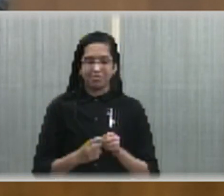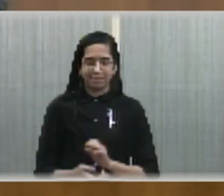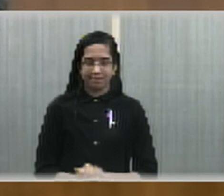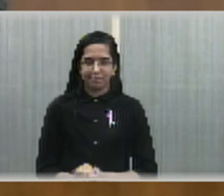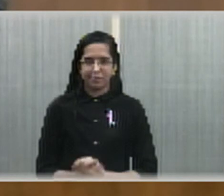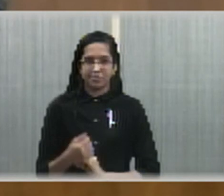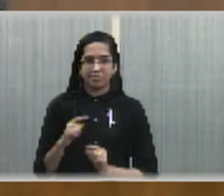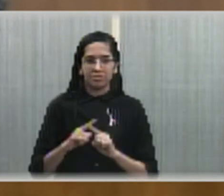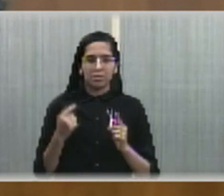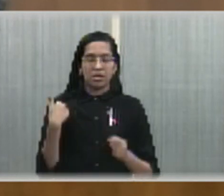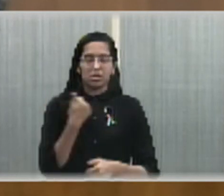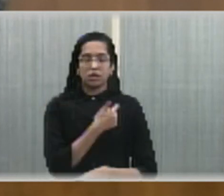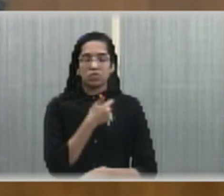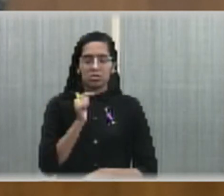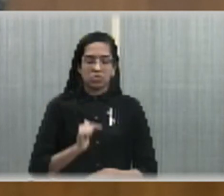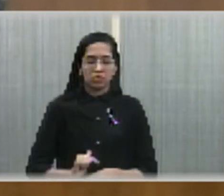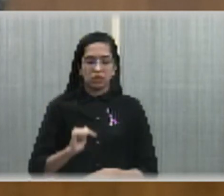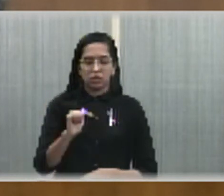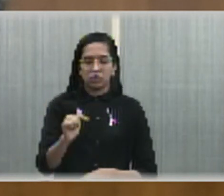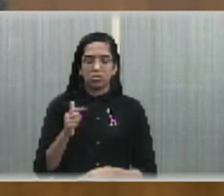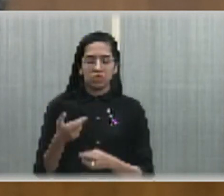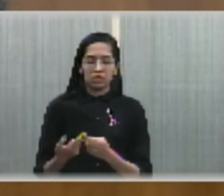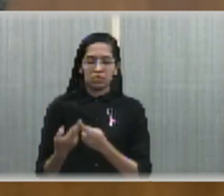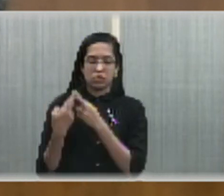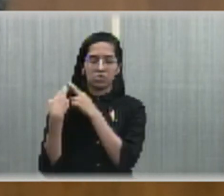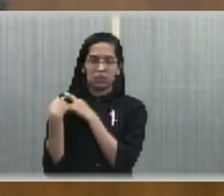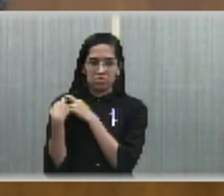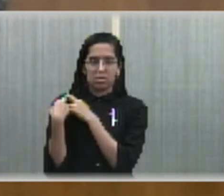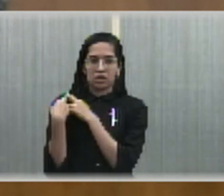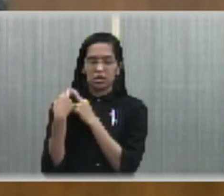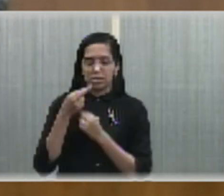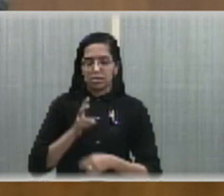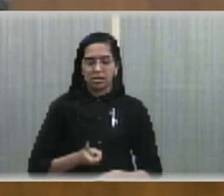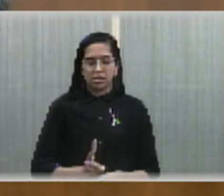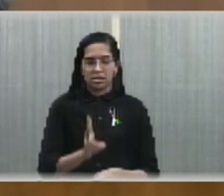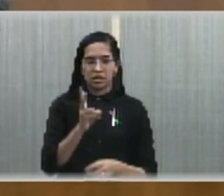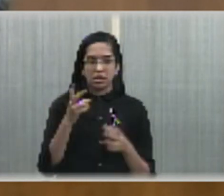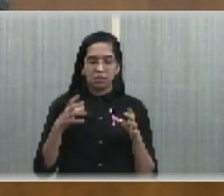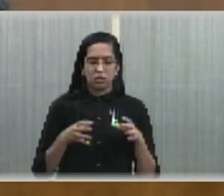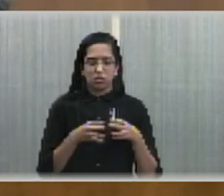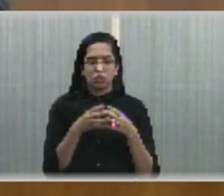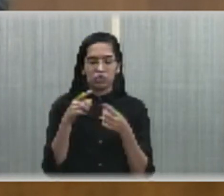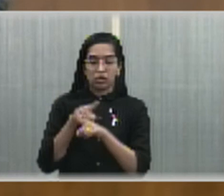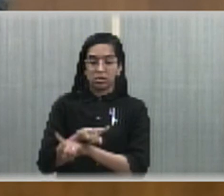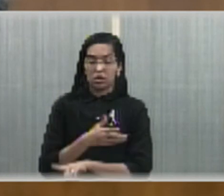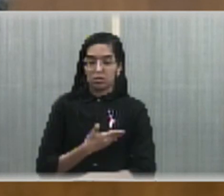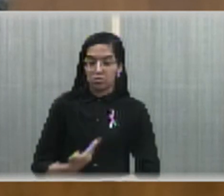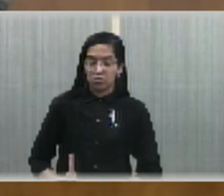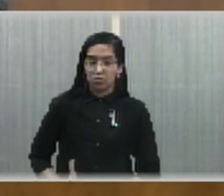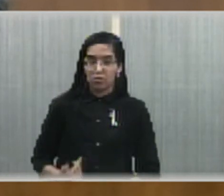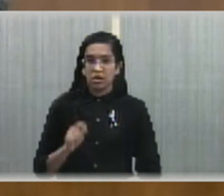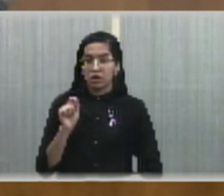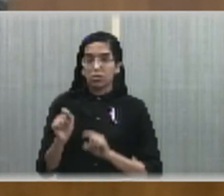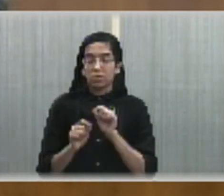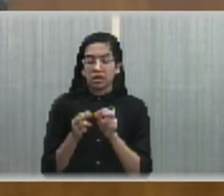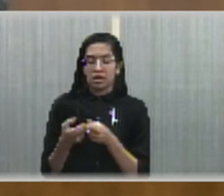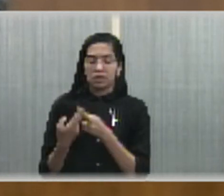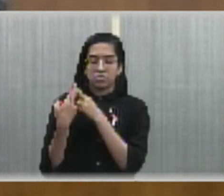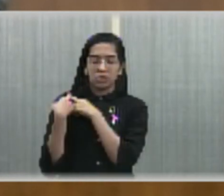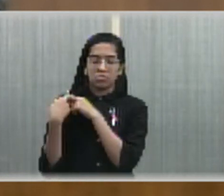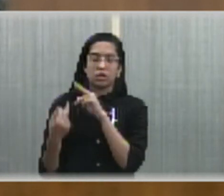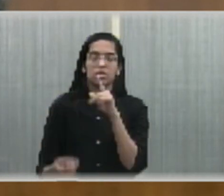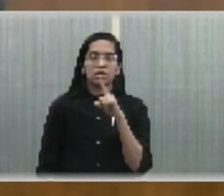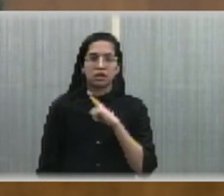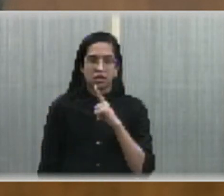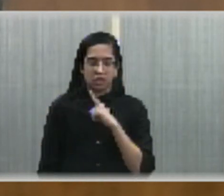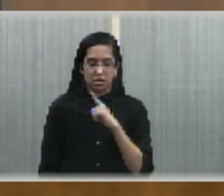haveremos de continuar aqui a nossa missão de sempre fazer essa oposição de forma responsável,